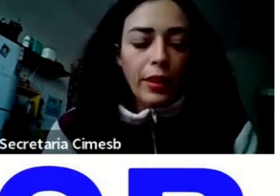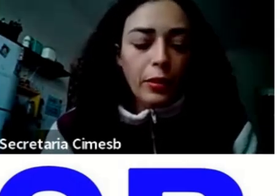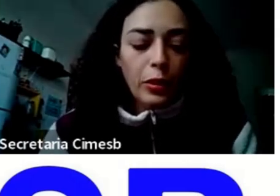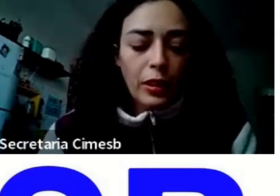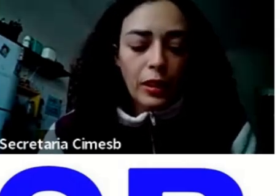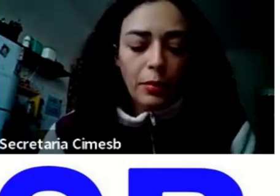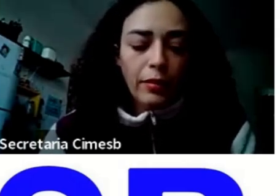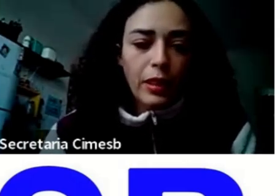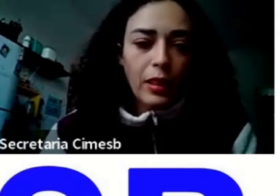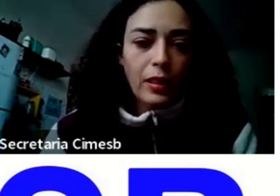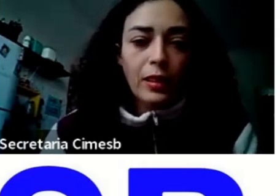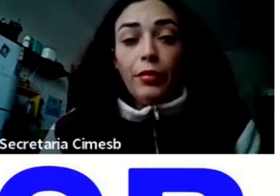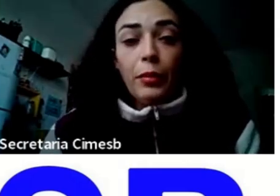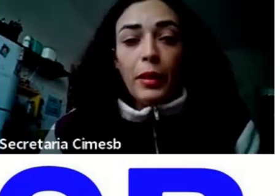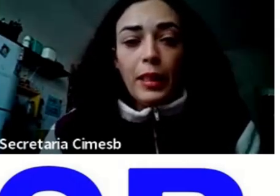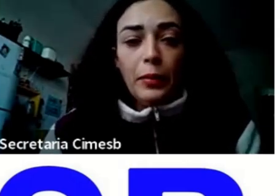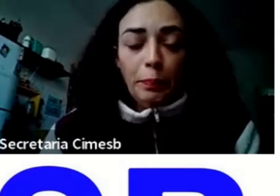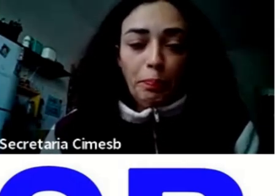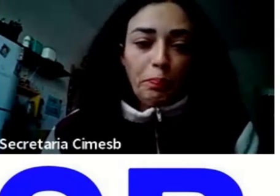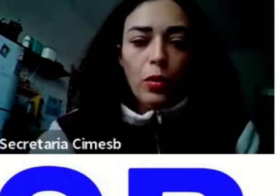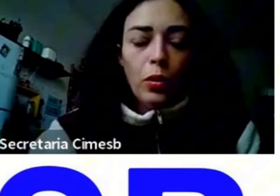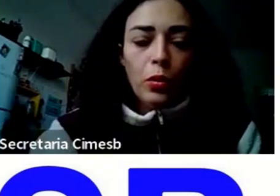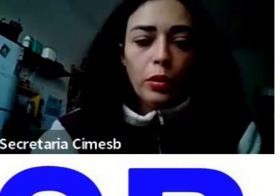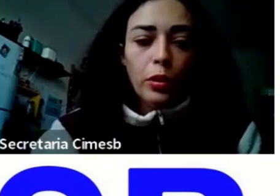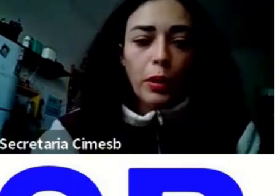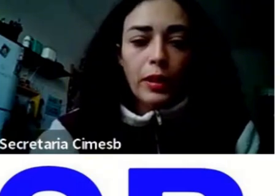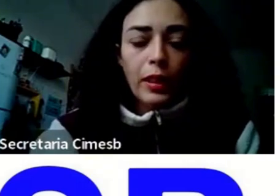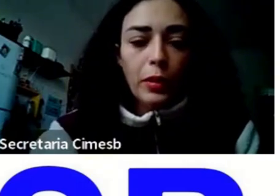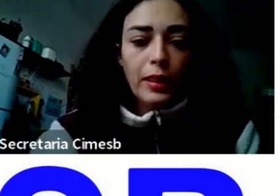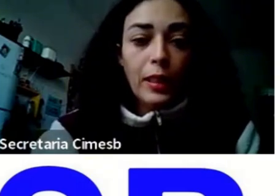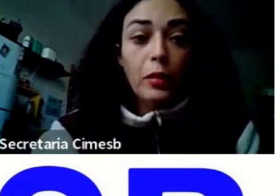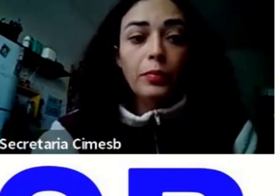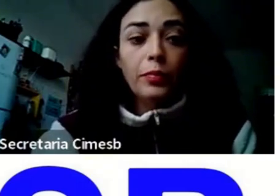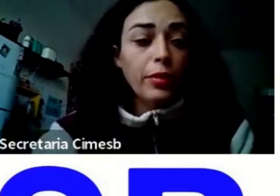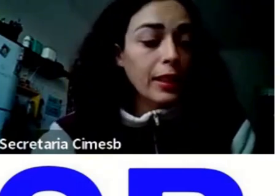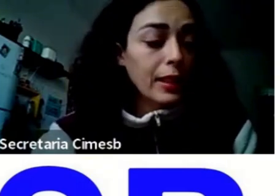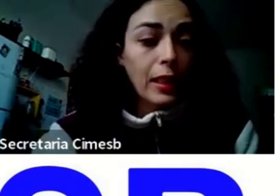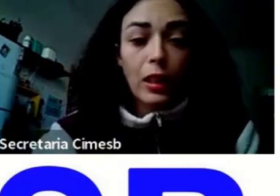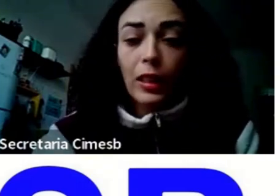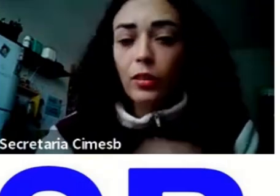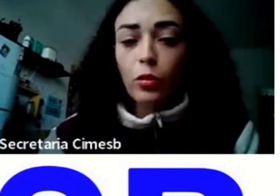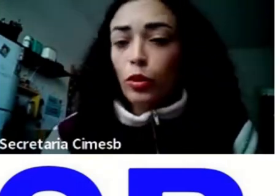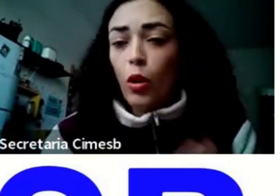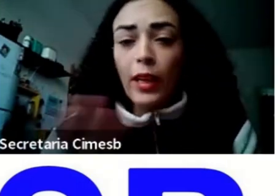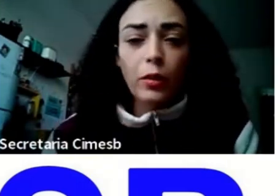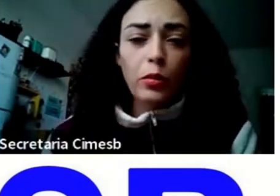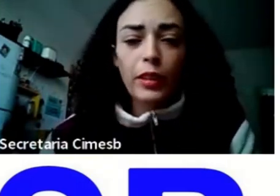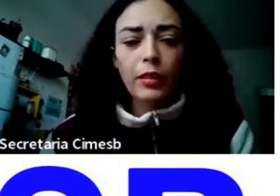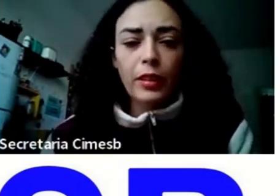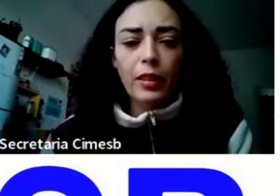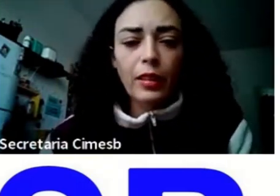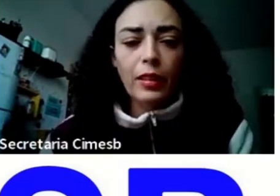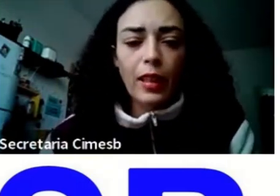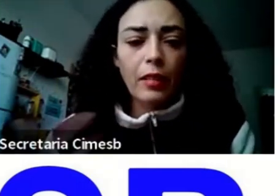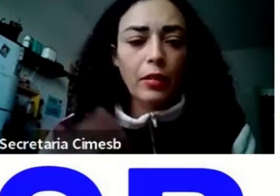então bem-vindos e bem-vindas na formação do curso de pós-graduação. Vamos fazer assim, caso de qualquer